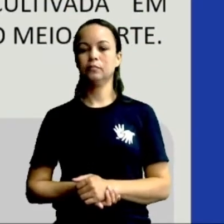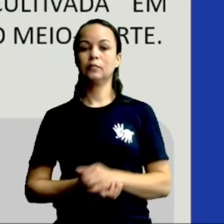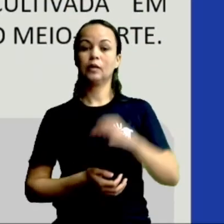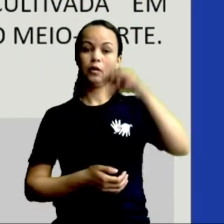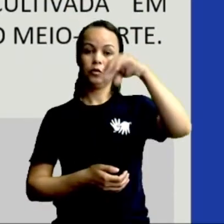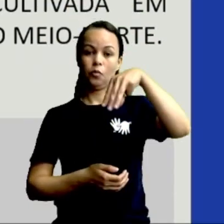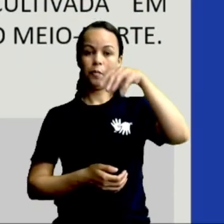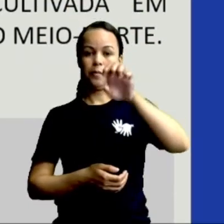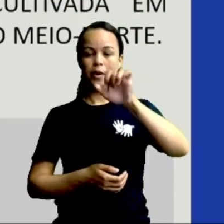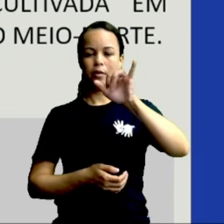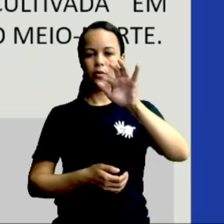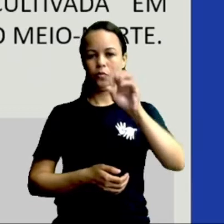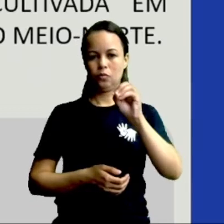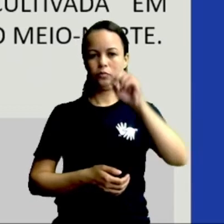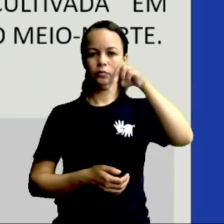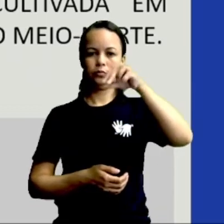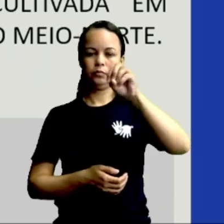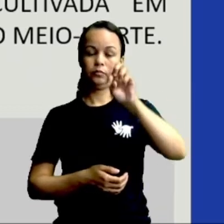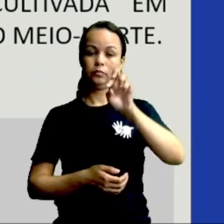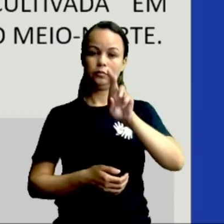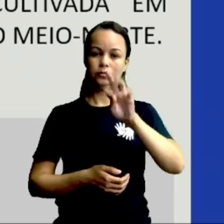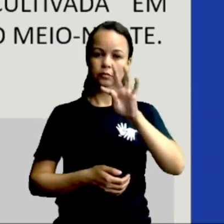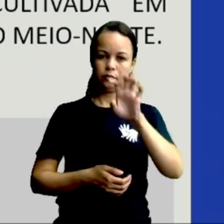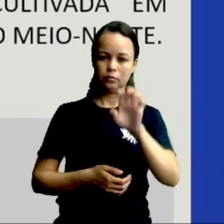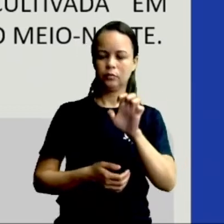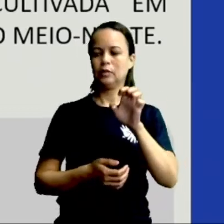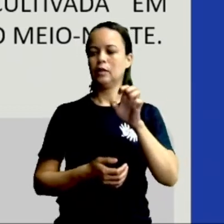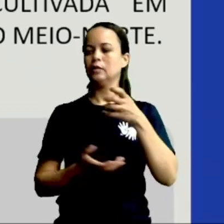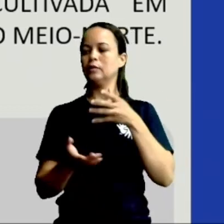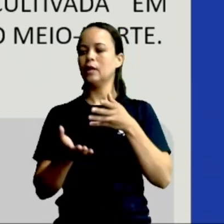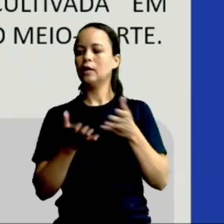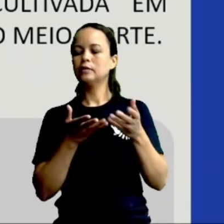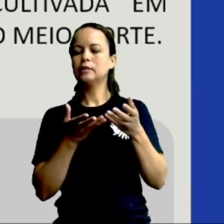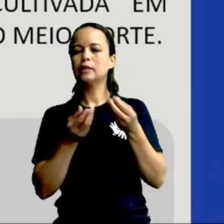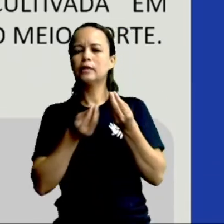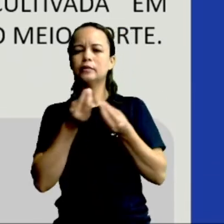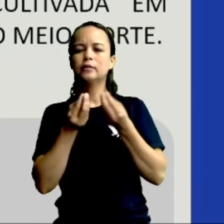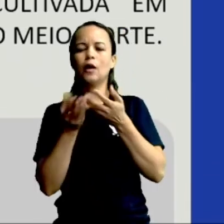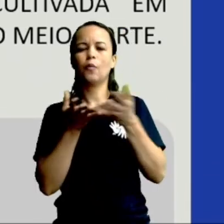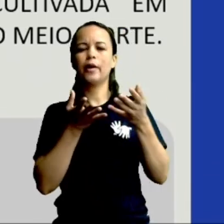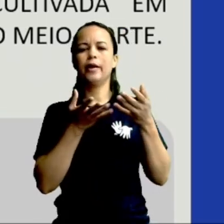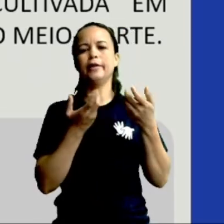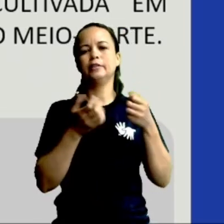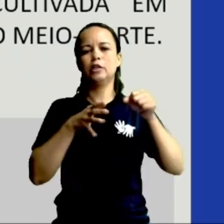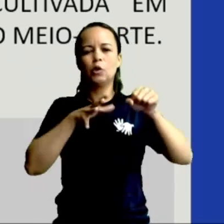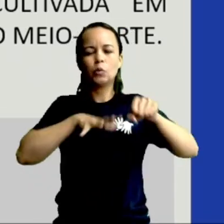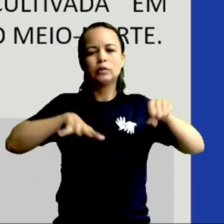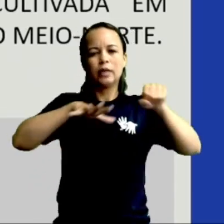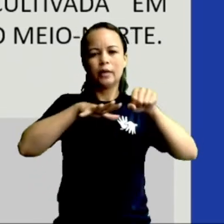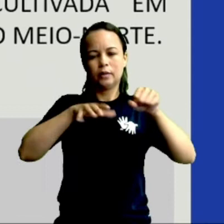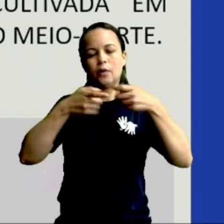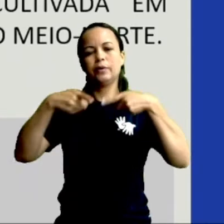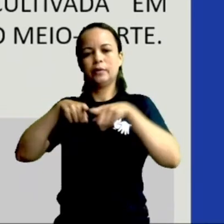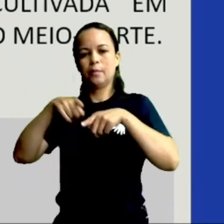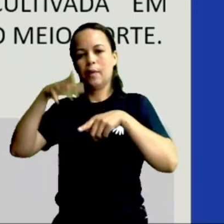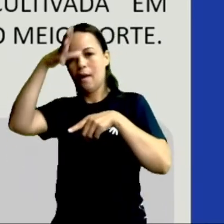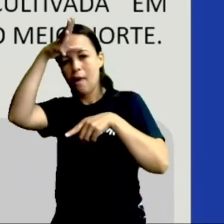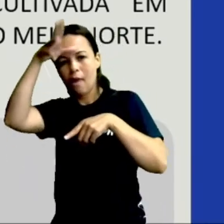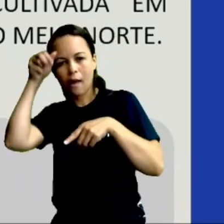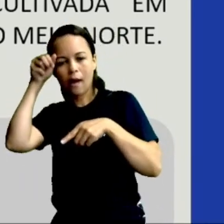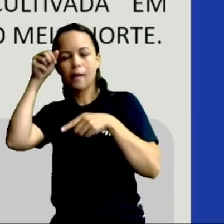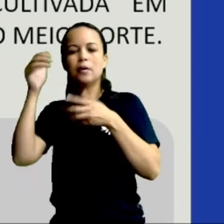Região do meio norte. É considerada a área de transição entre o sertão e a Amazônia.